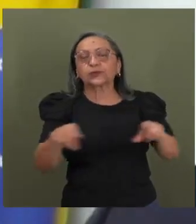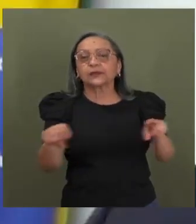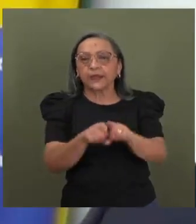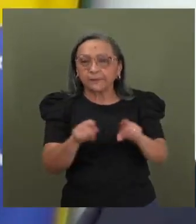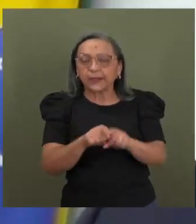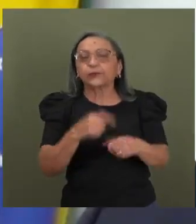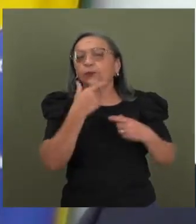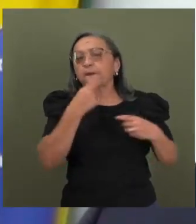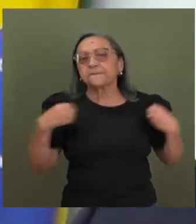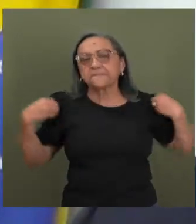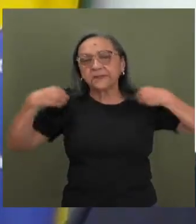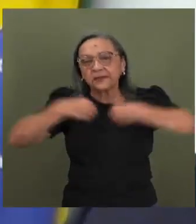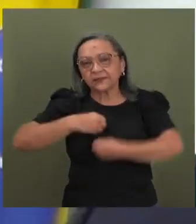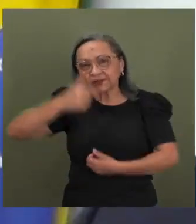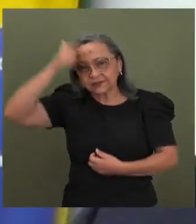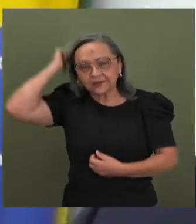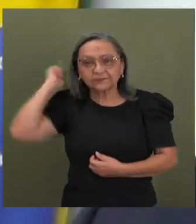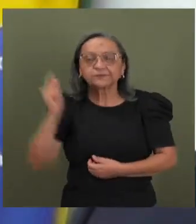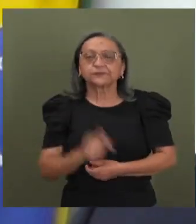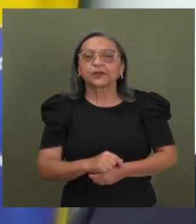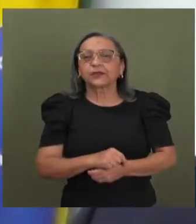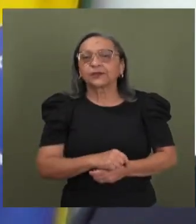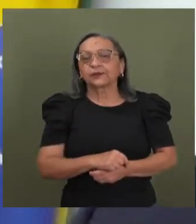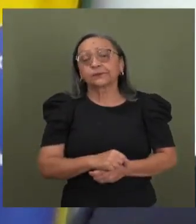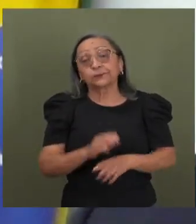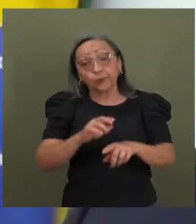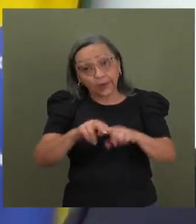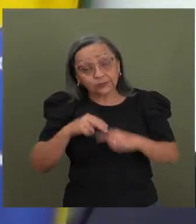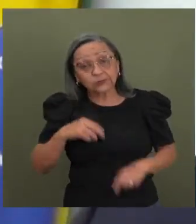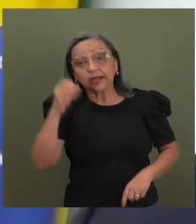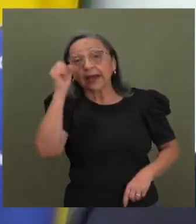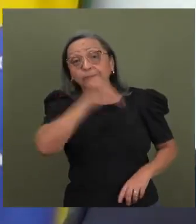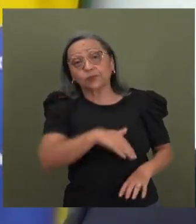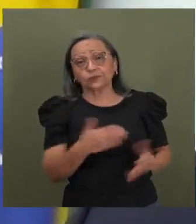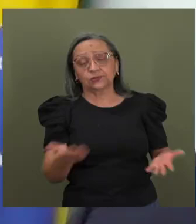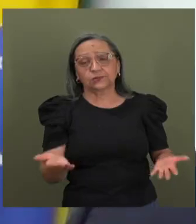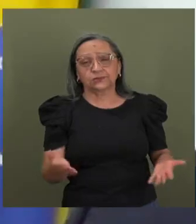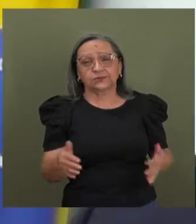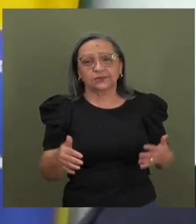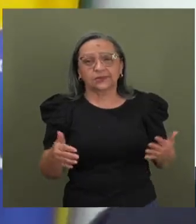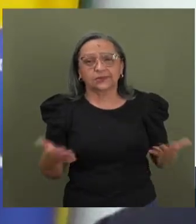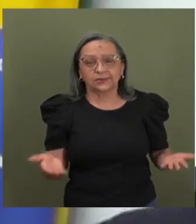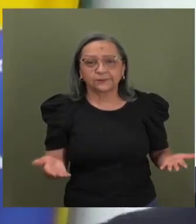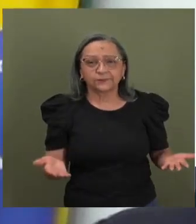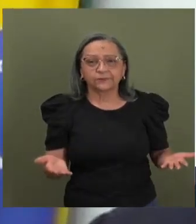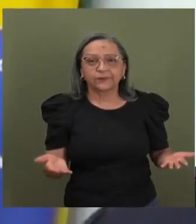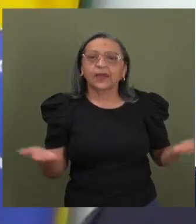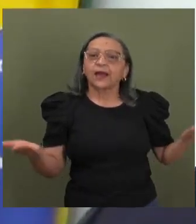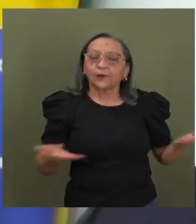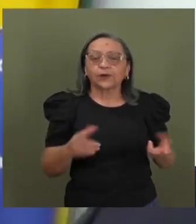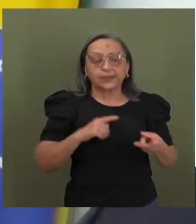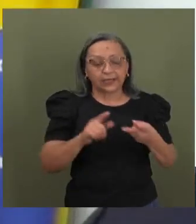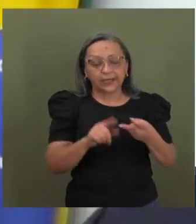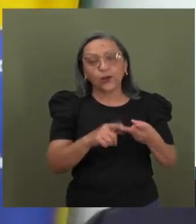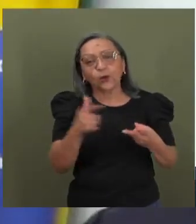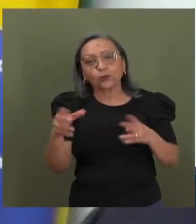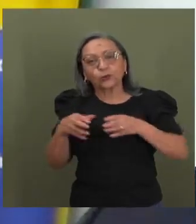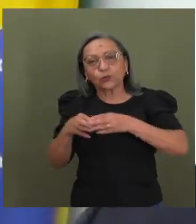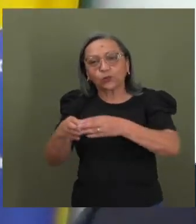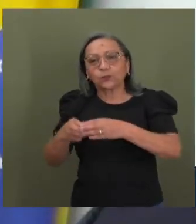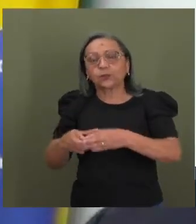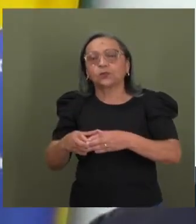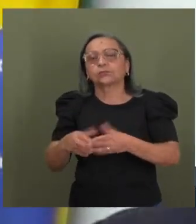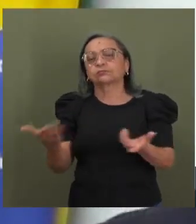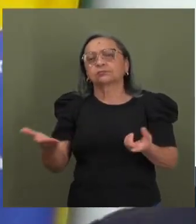do ministro Alexandre de Moraes, por sucessivos abusos. Então, agora existe um outro movimento, com